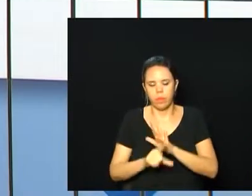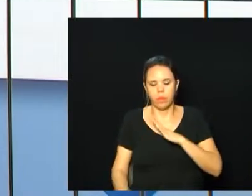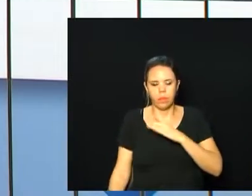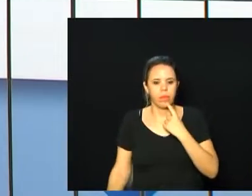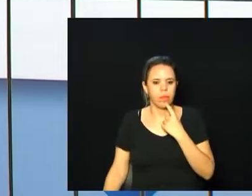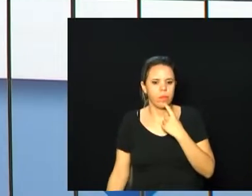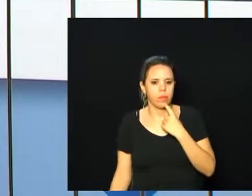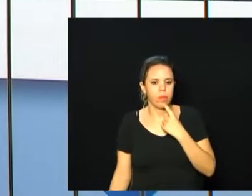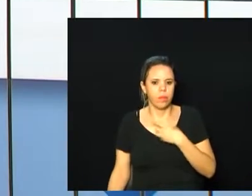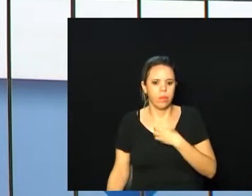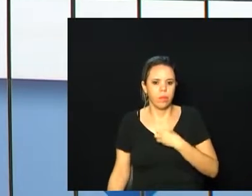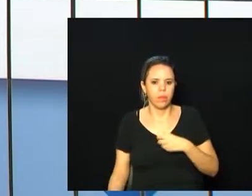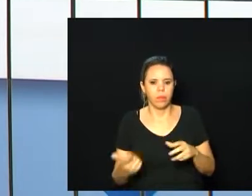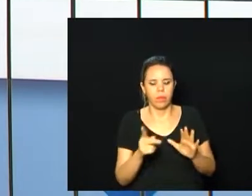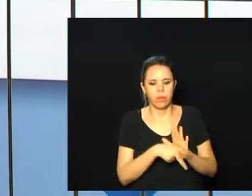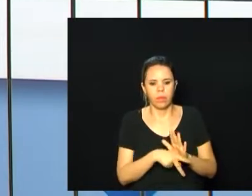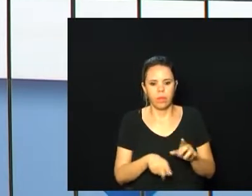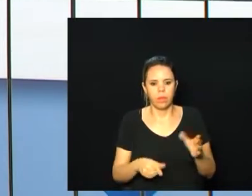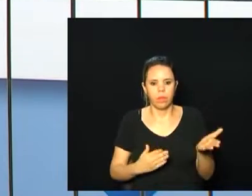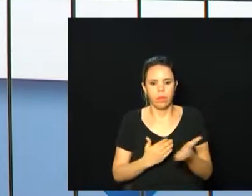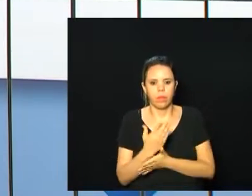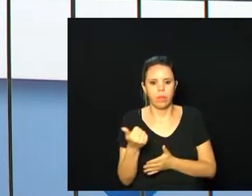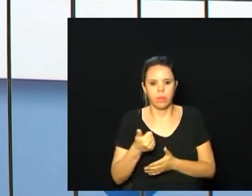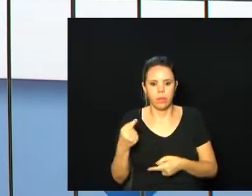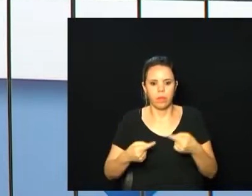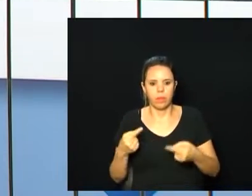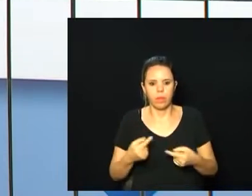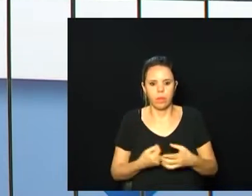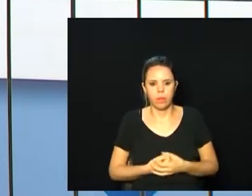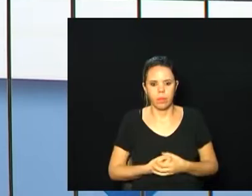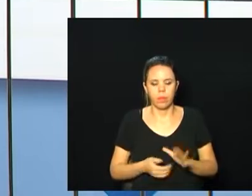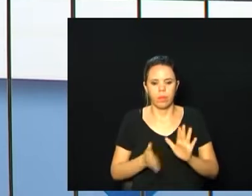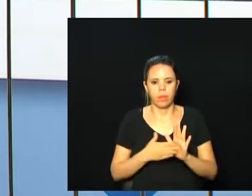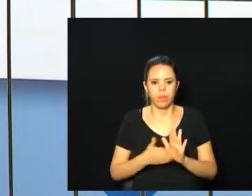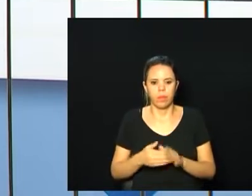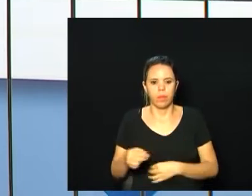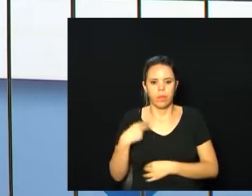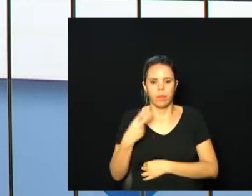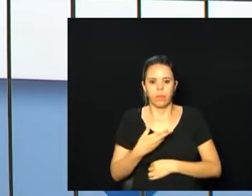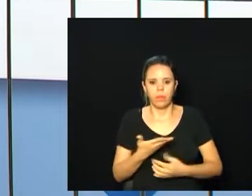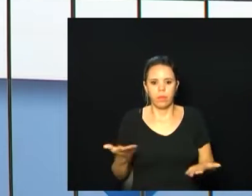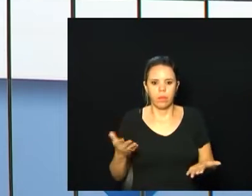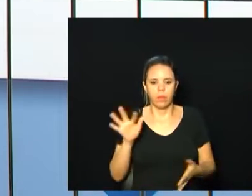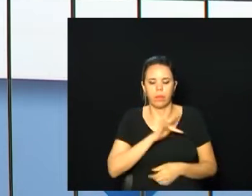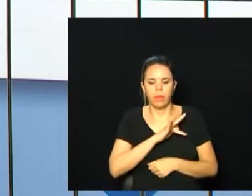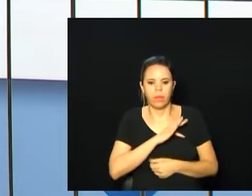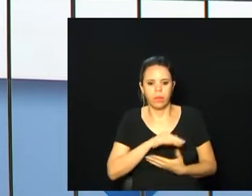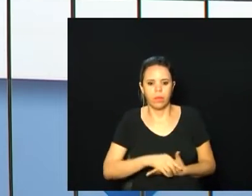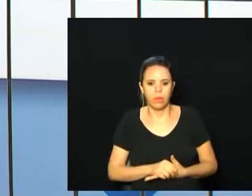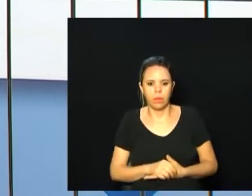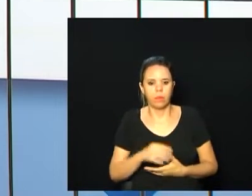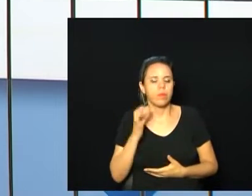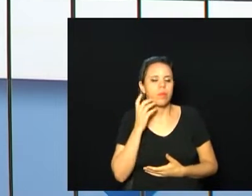de Campinas. E um outro projeto aprovado em primeira discussão é a proposta de autoria dos vereadores Fernando Mendes e